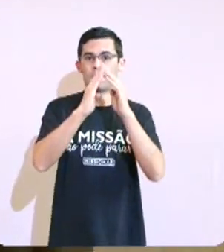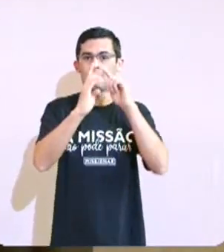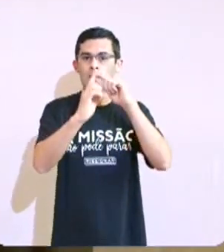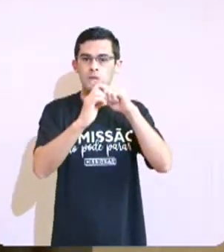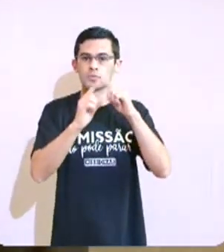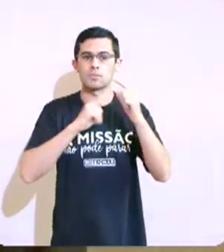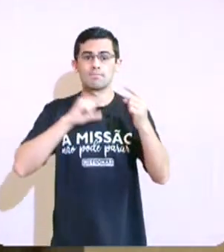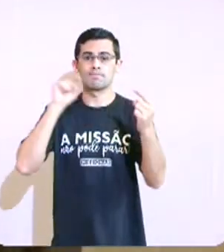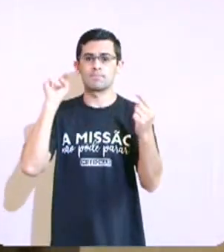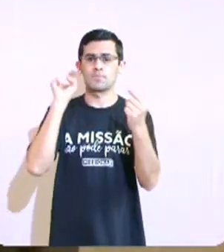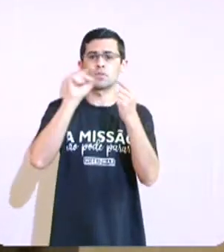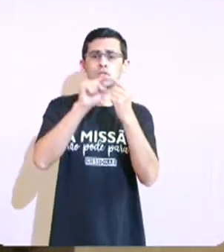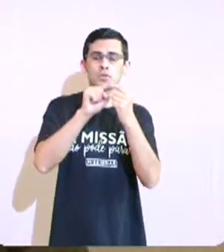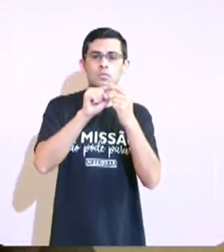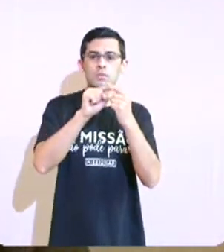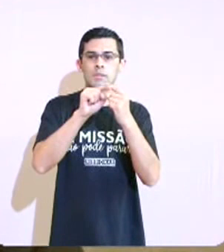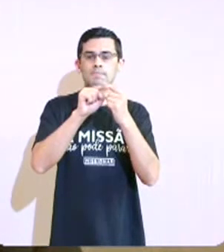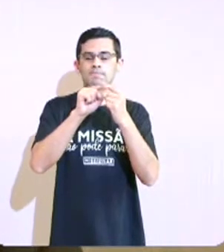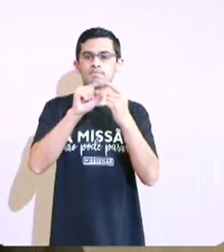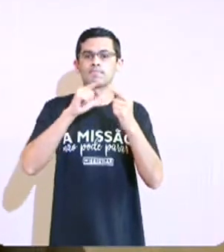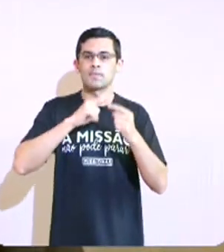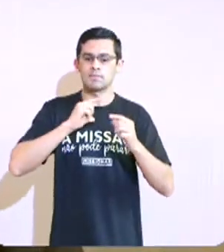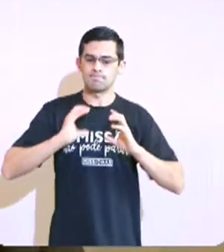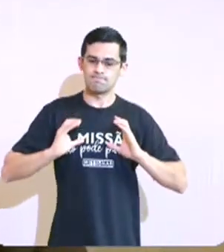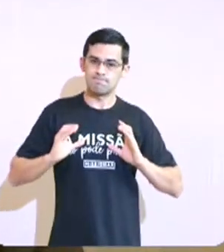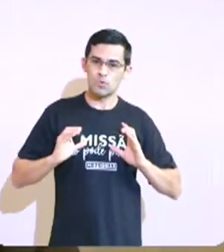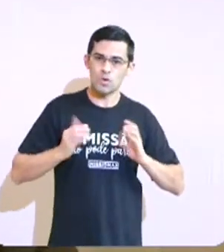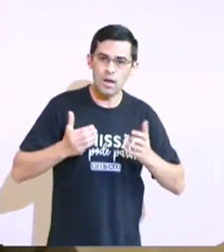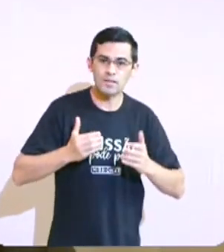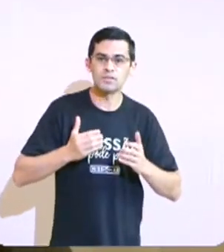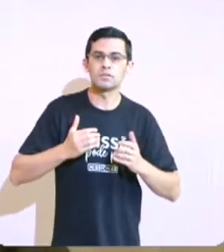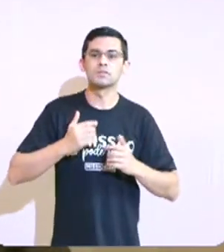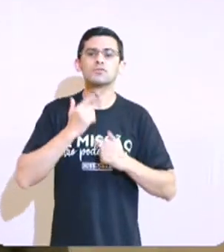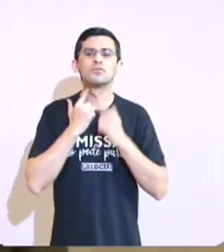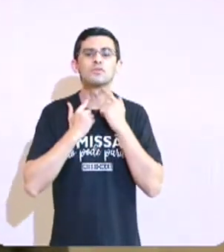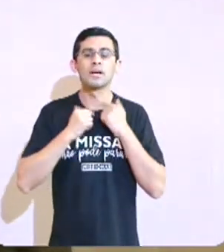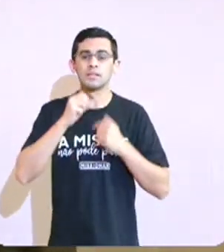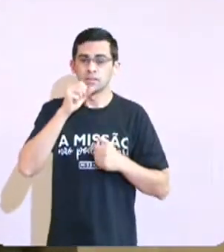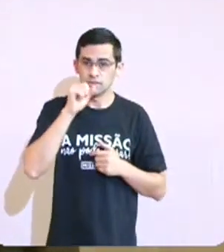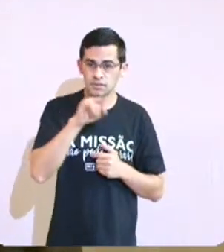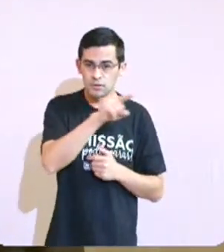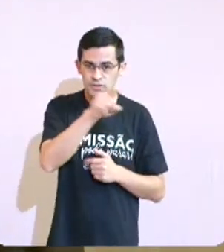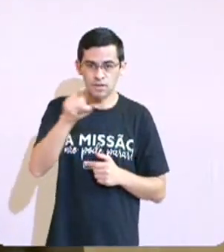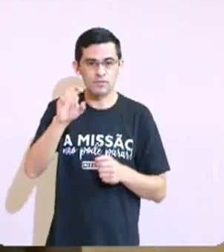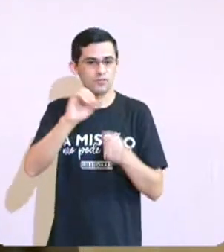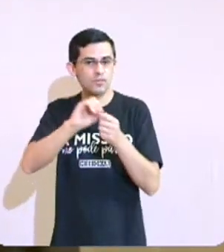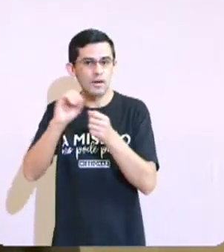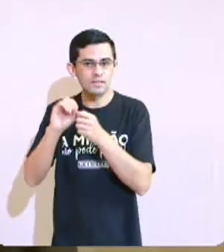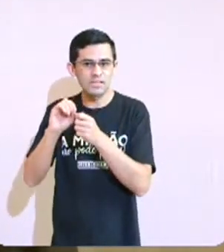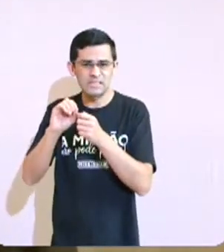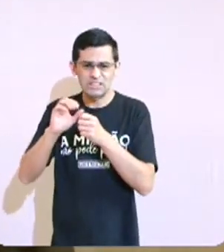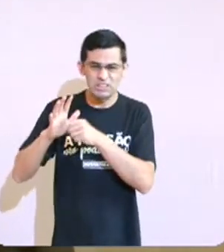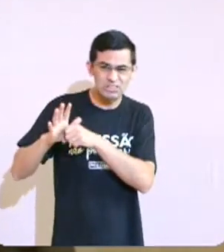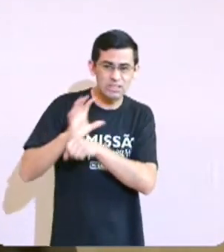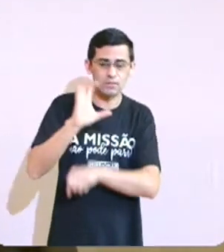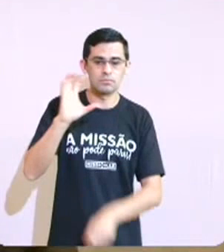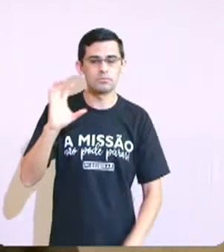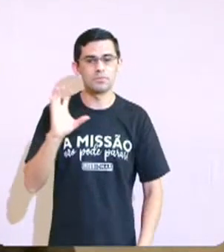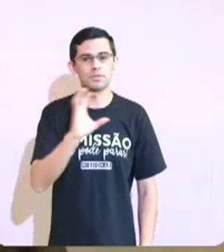ganha sentido, propósito e entusiasmo se você fizer com paixão.